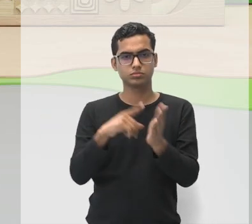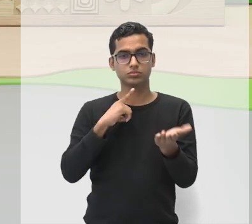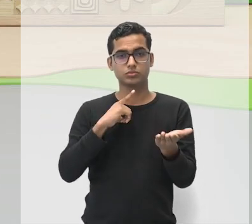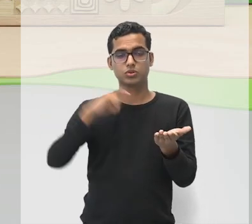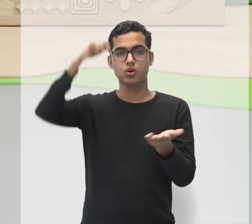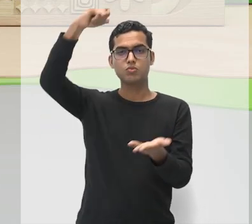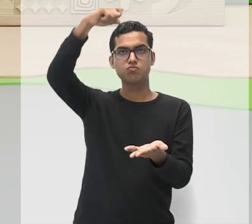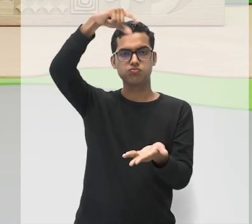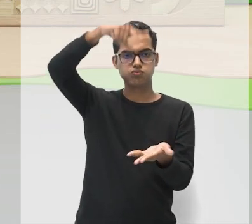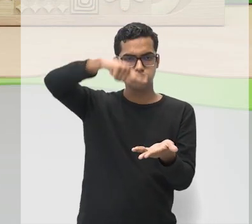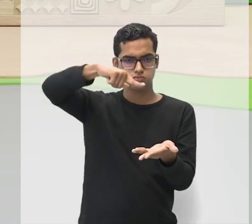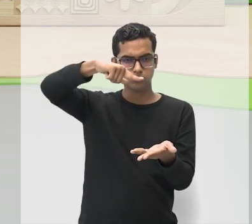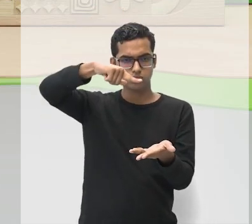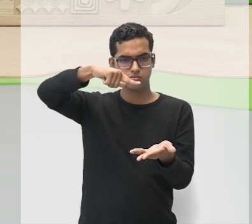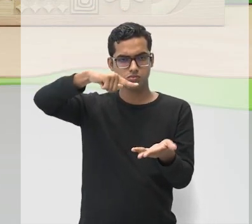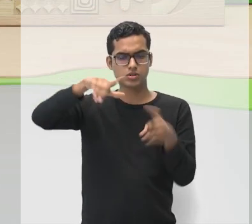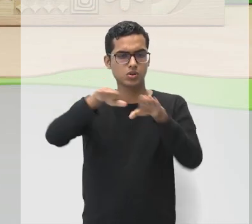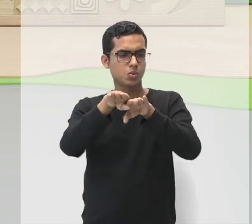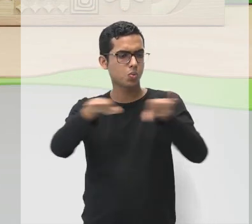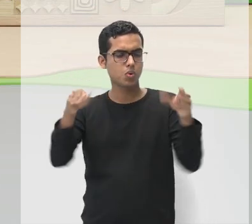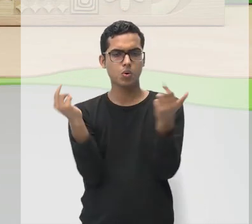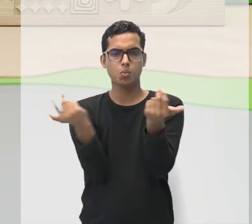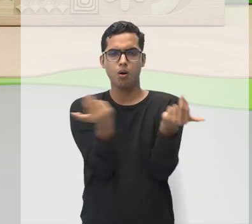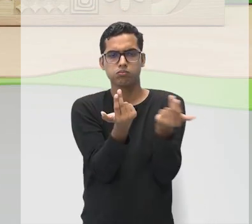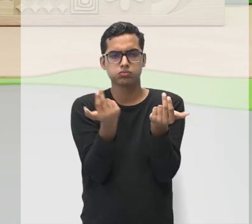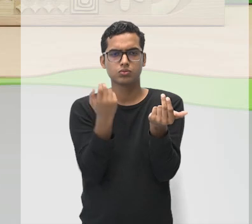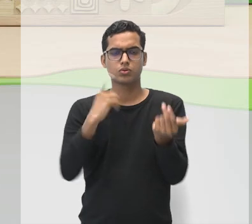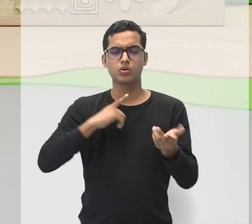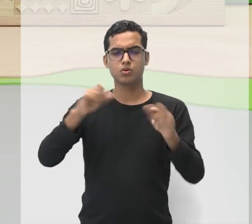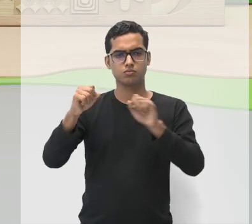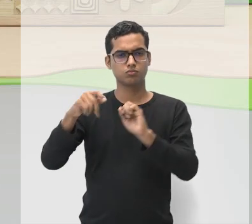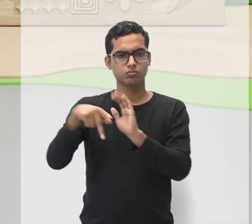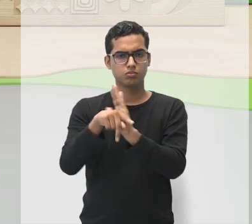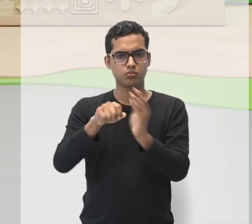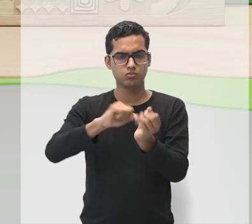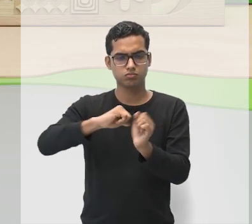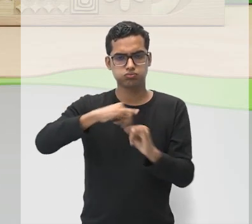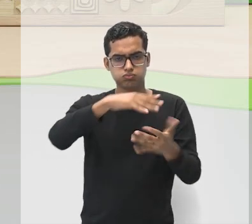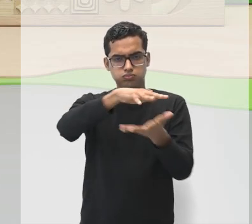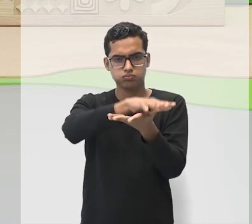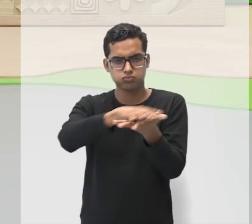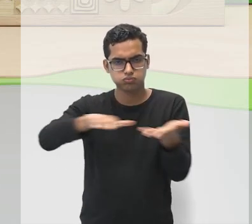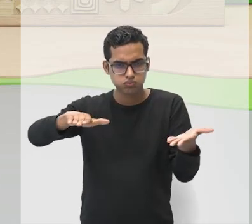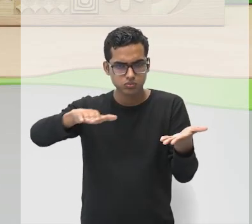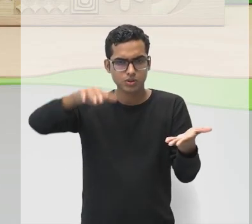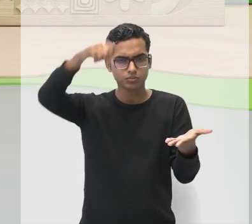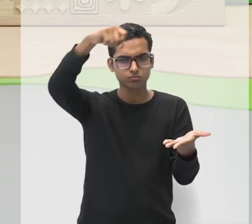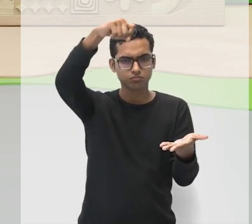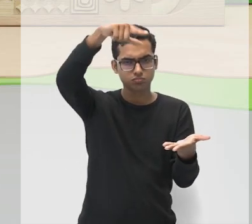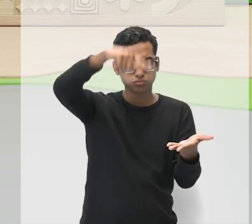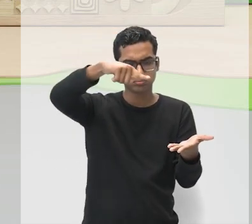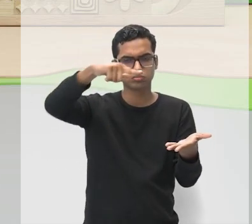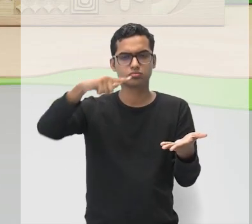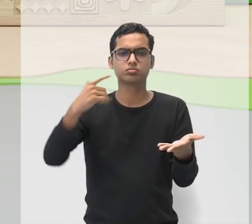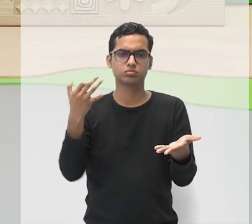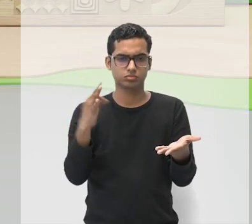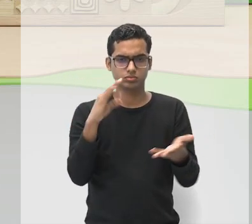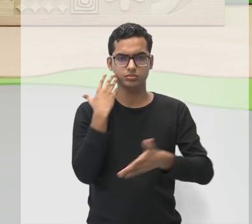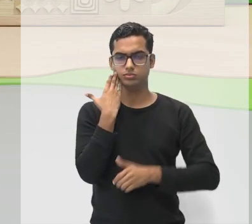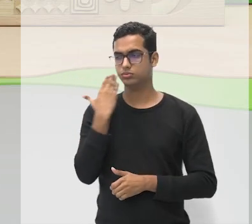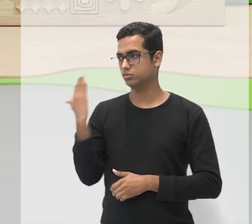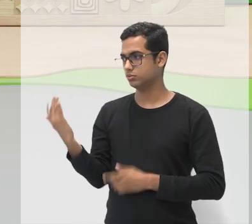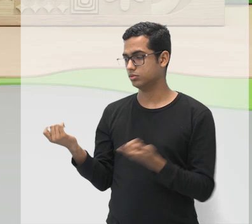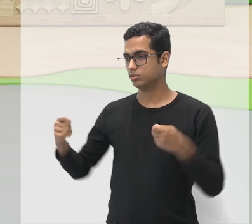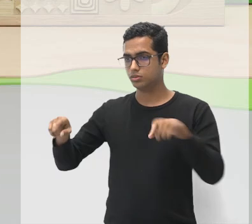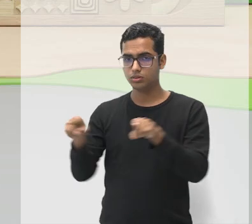solares de forma uniforme pelo mundo, certo? Eu poderia estar em duas